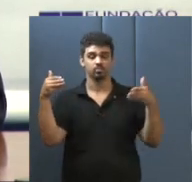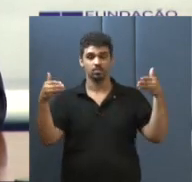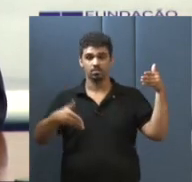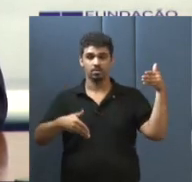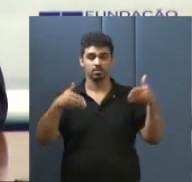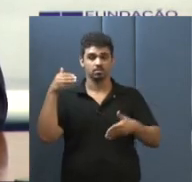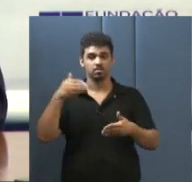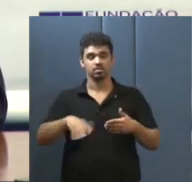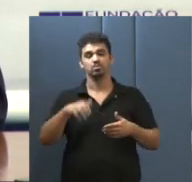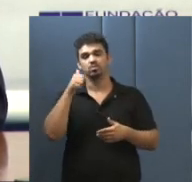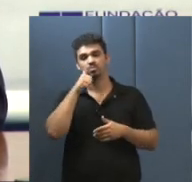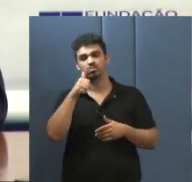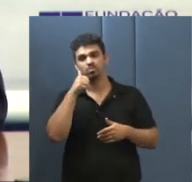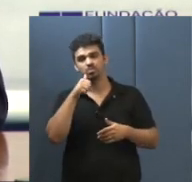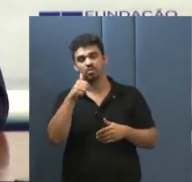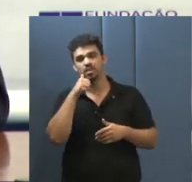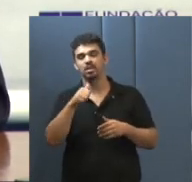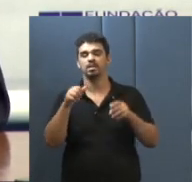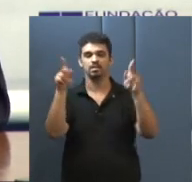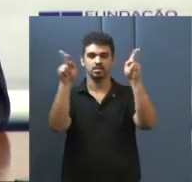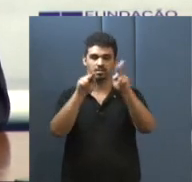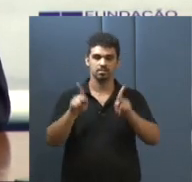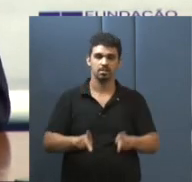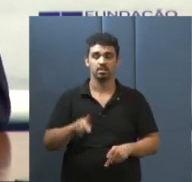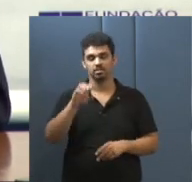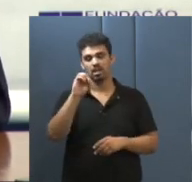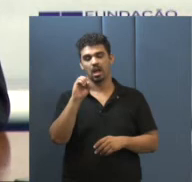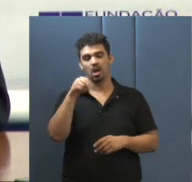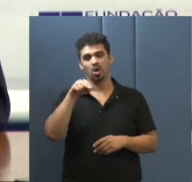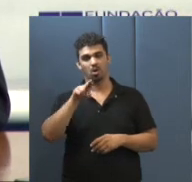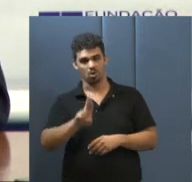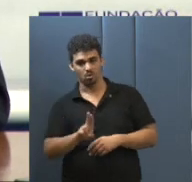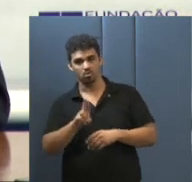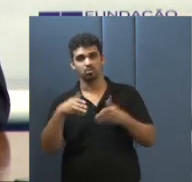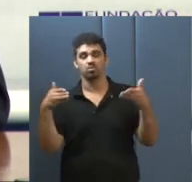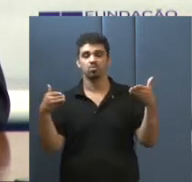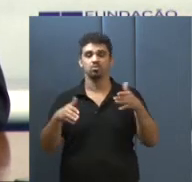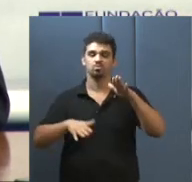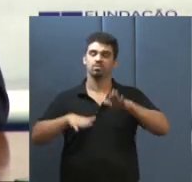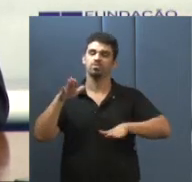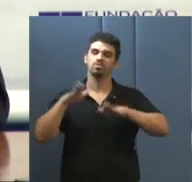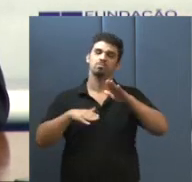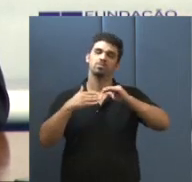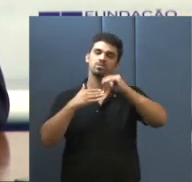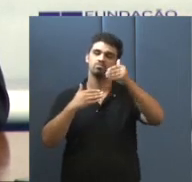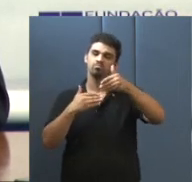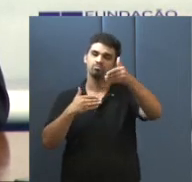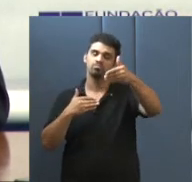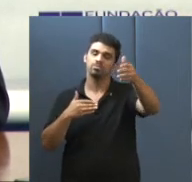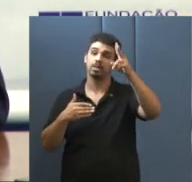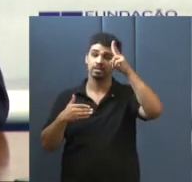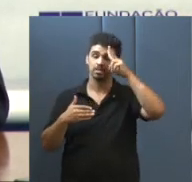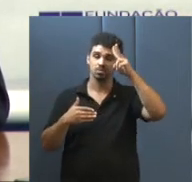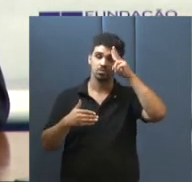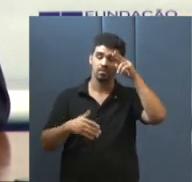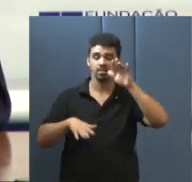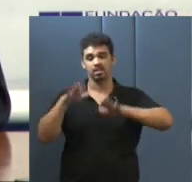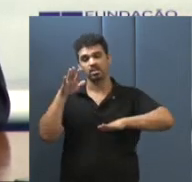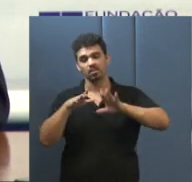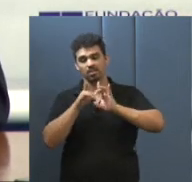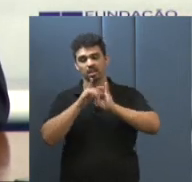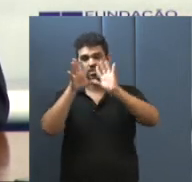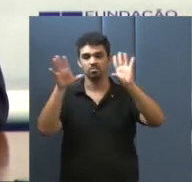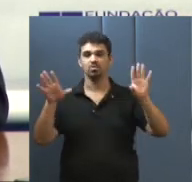mulheres em operações de paz da ONU. Provavelmente os vídeos de hoje então vão estar disponíveis no mais tardar na segunda-feira.